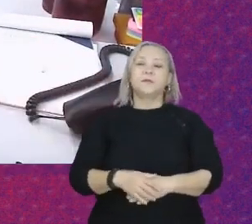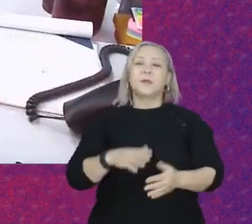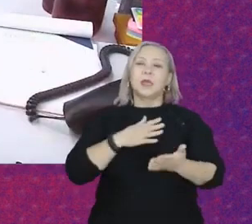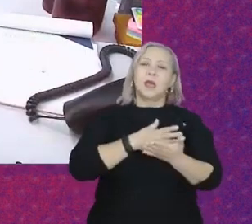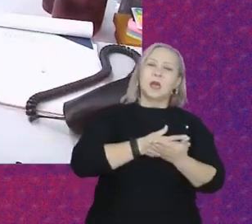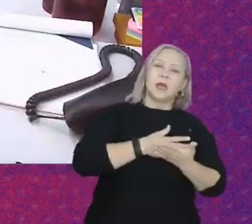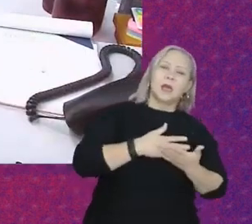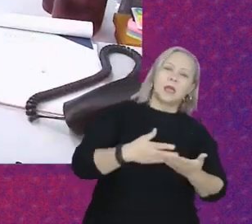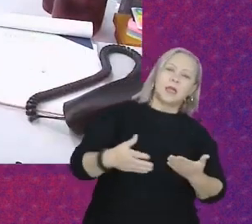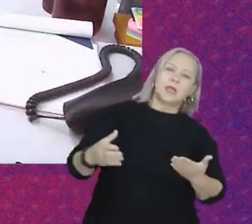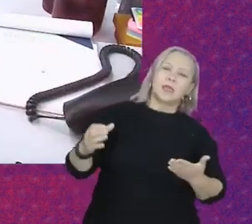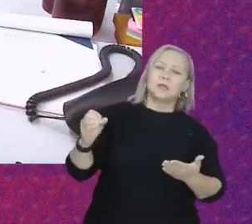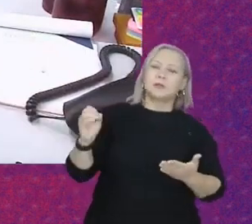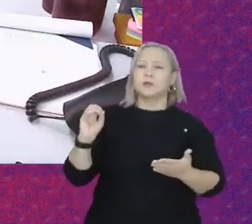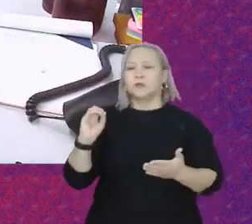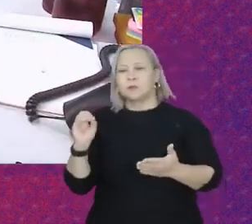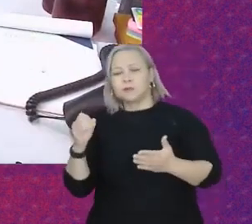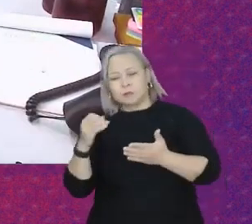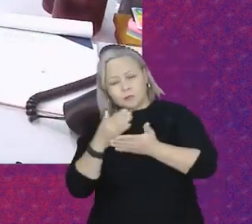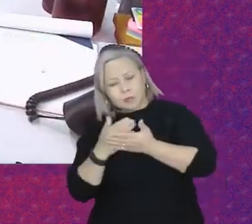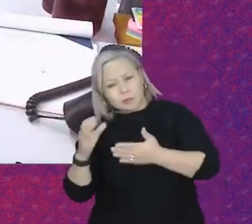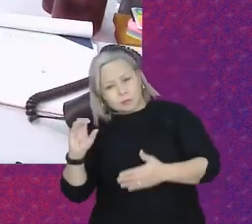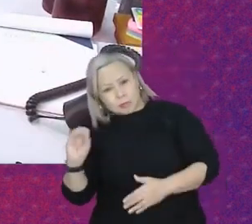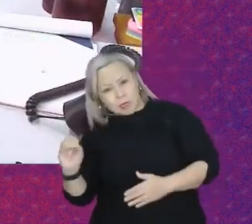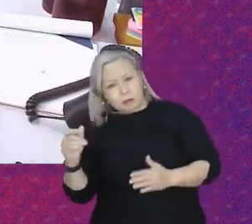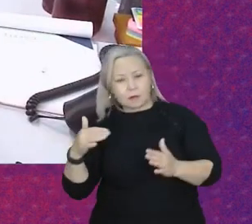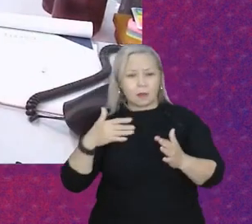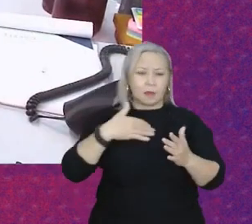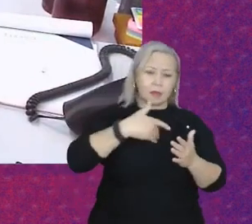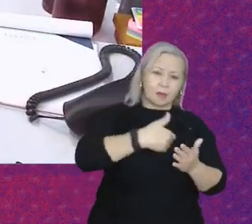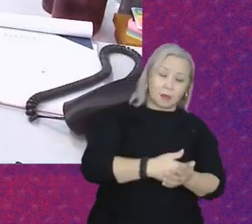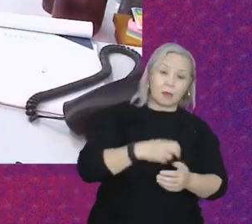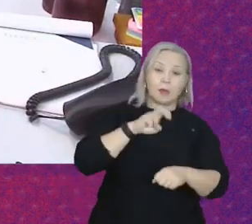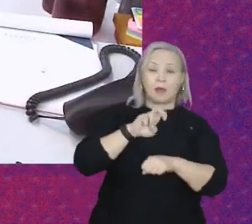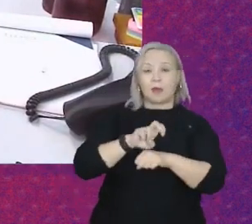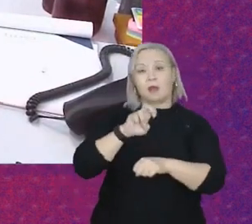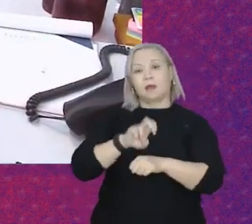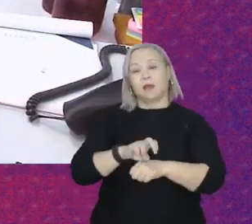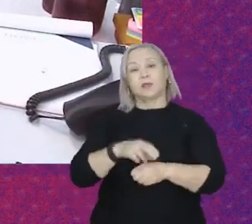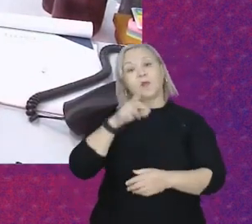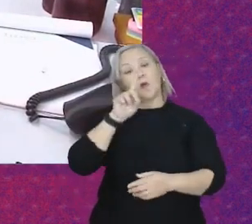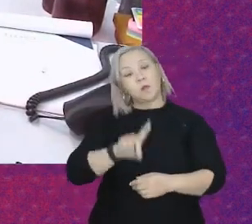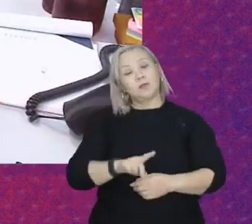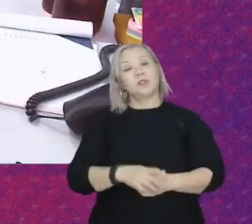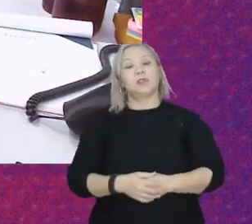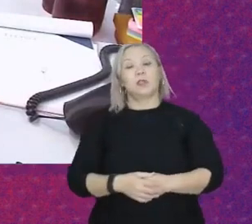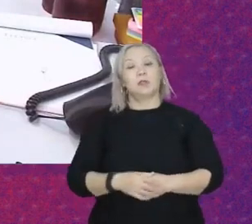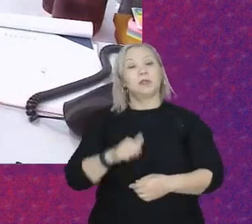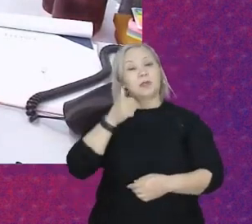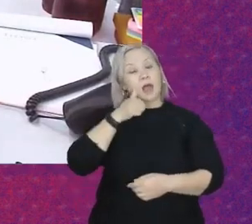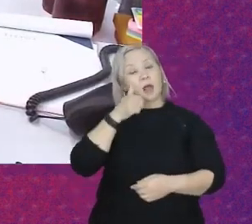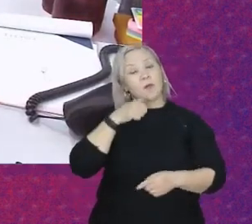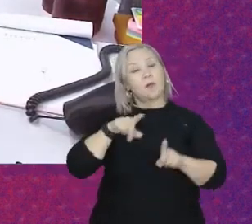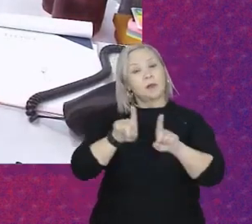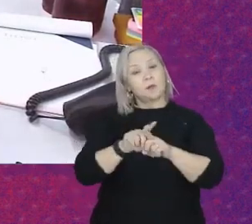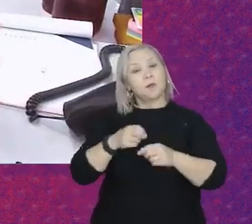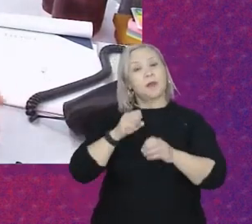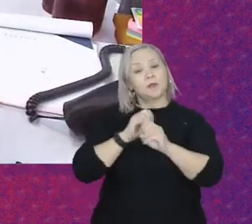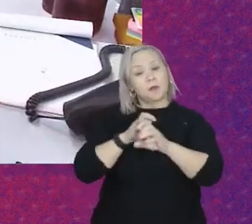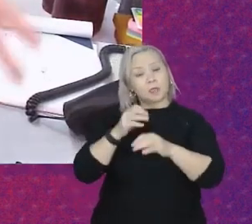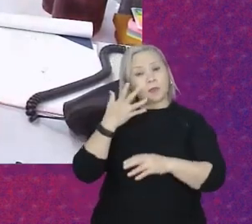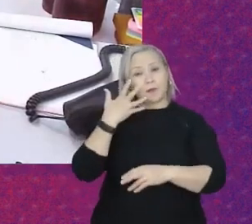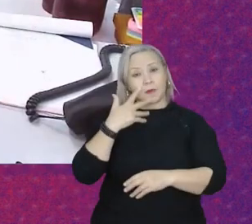tenra idade, né, e também da creche como um direito da mulher também, né, educação